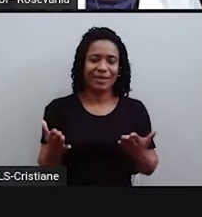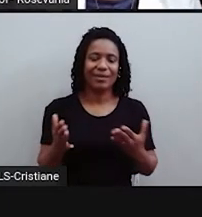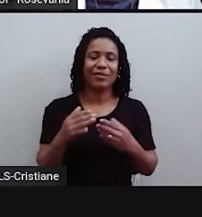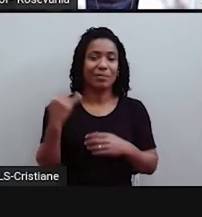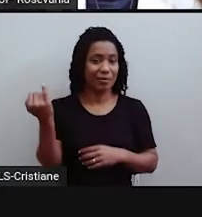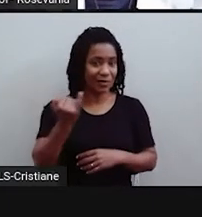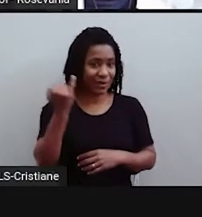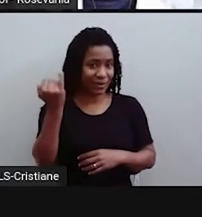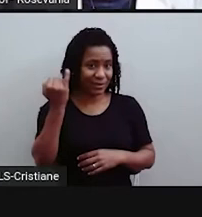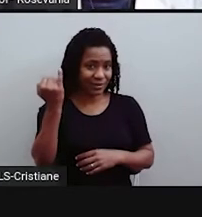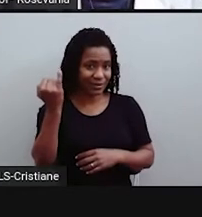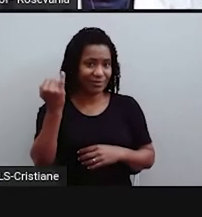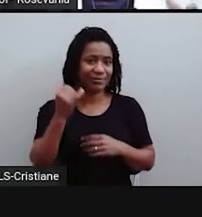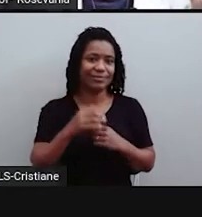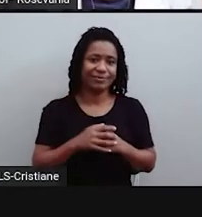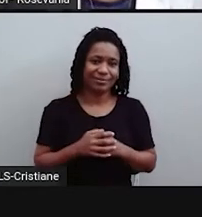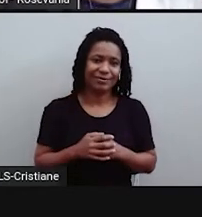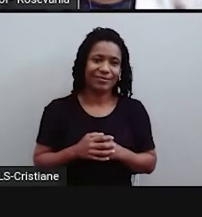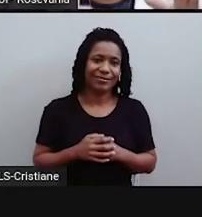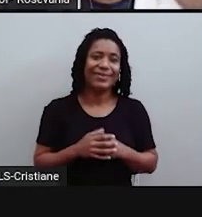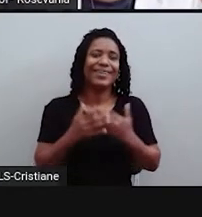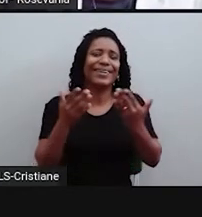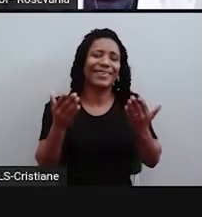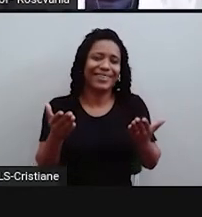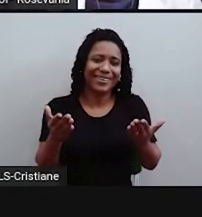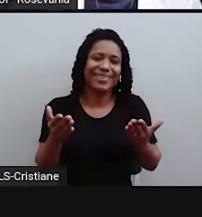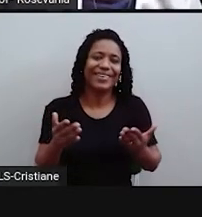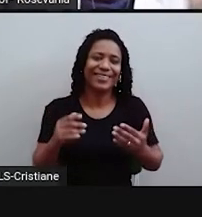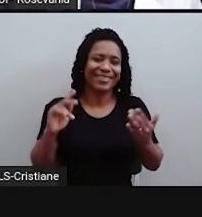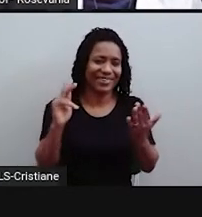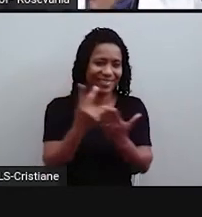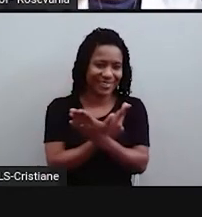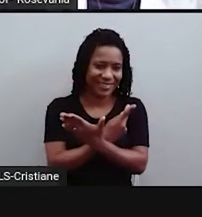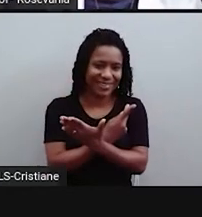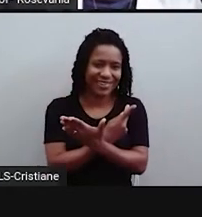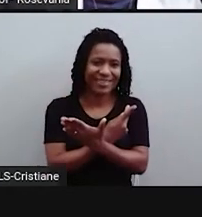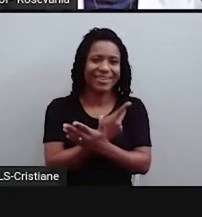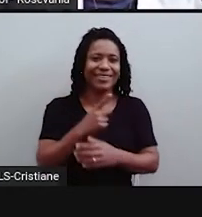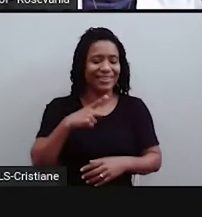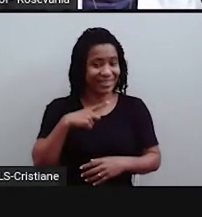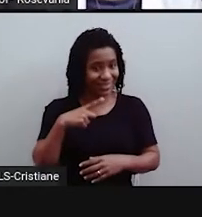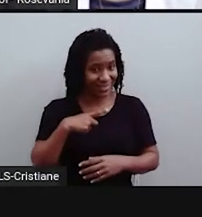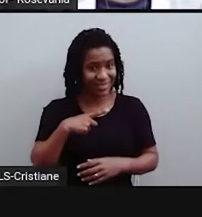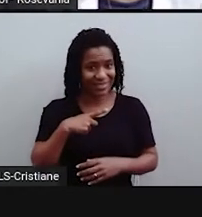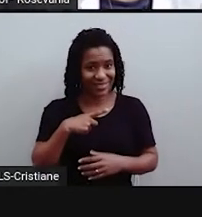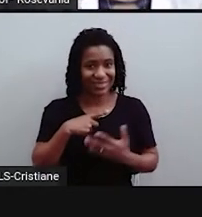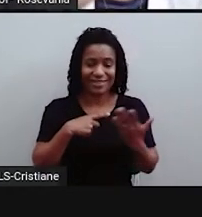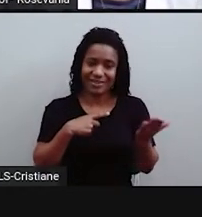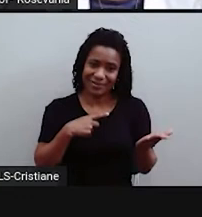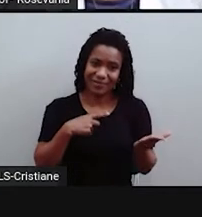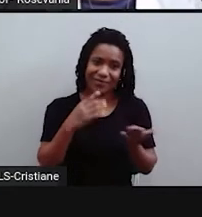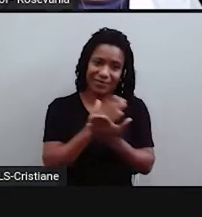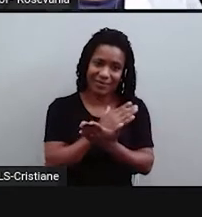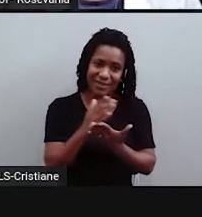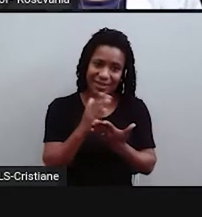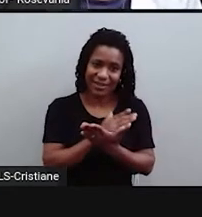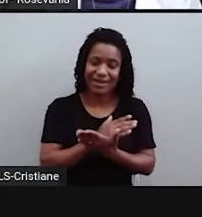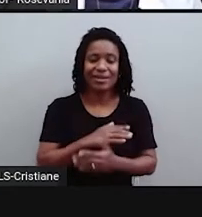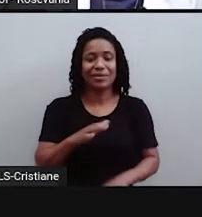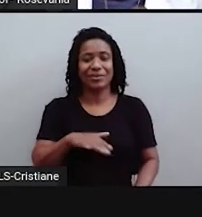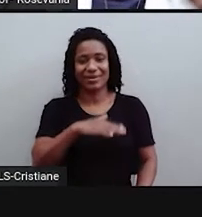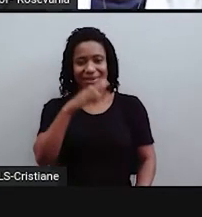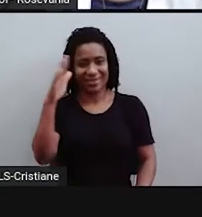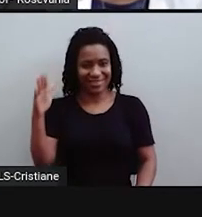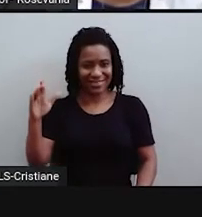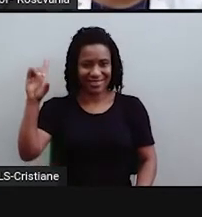se orientar. E ainda tem as pessoas que têm aquele errinho, né, com relação às lateralidades, que diz, né, do lado direito que é